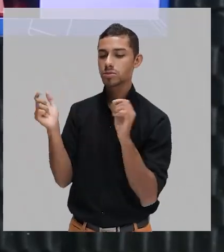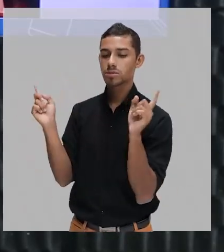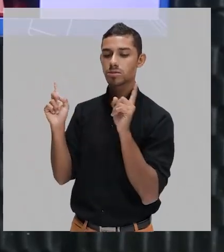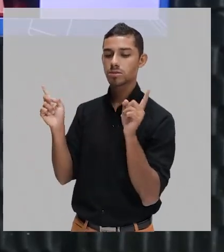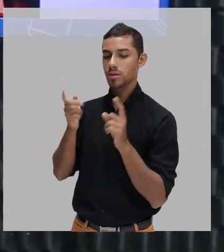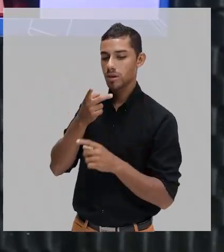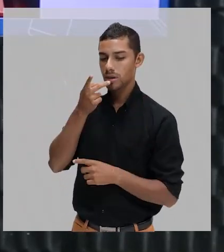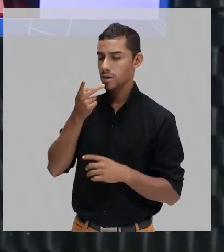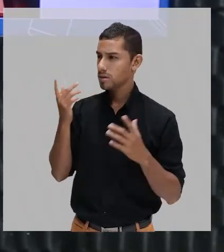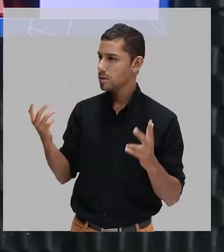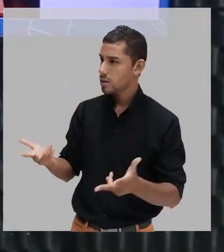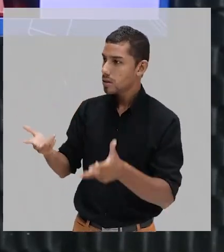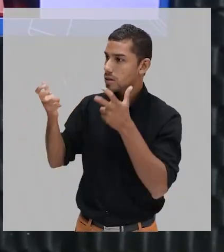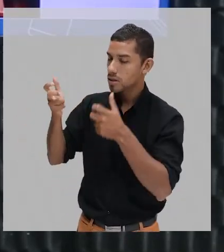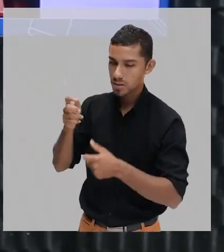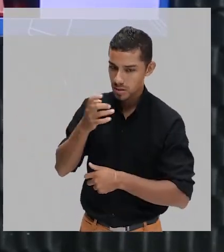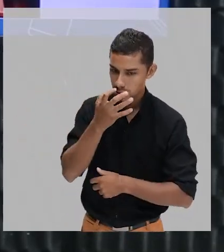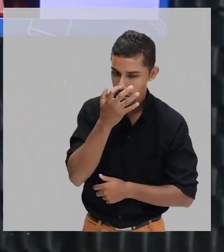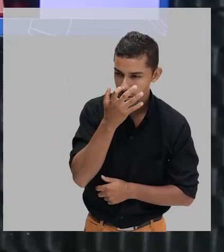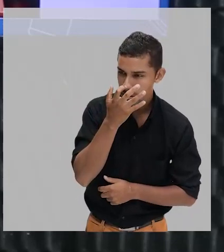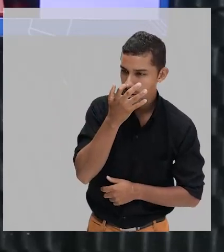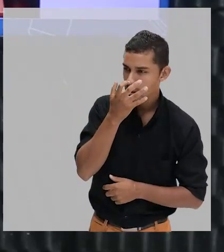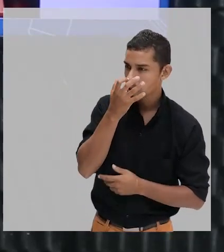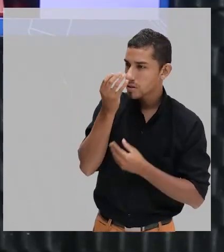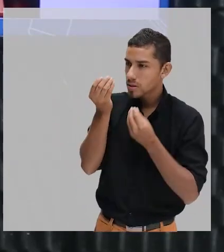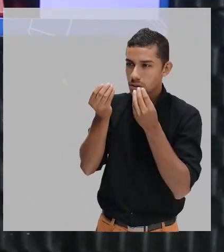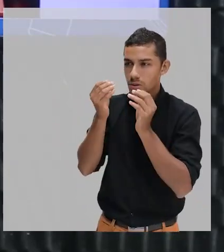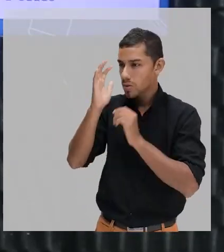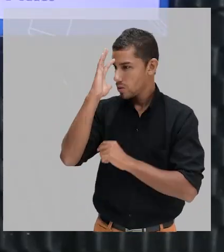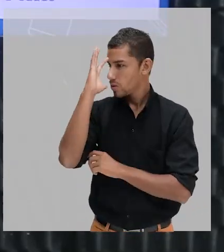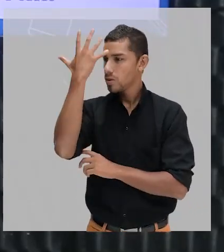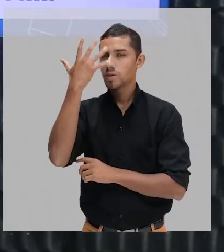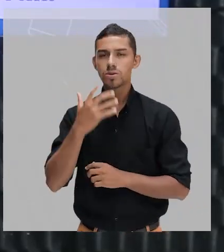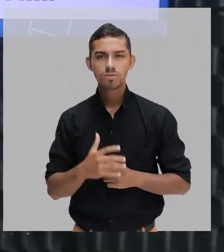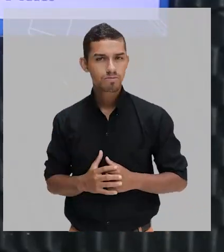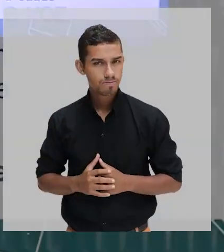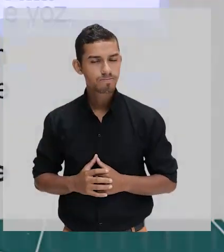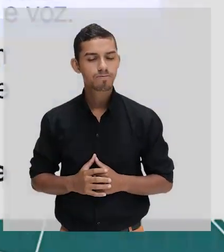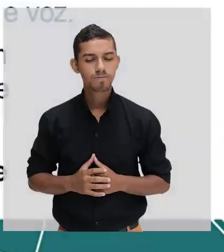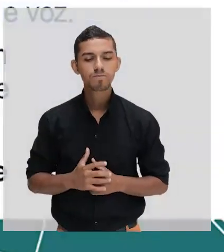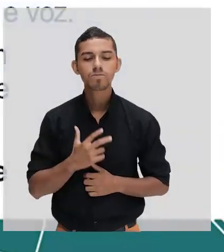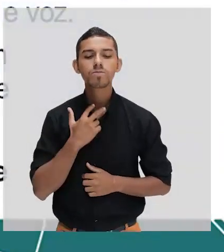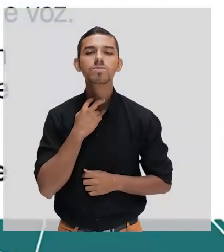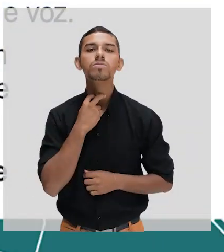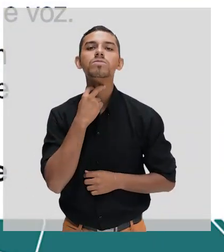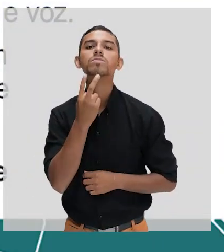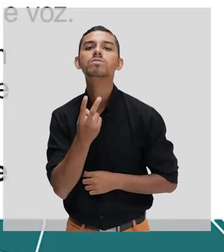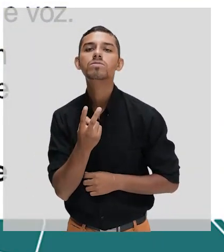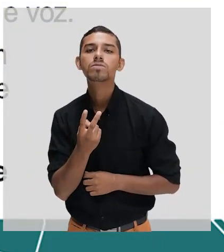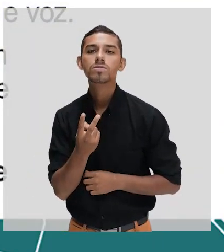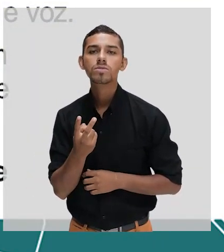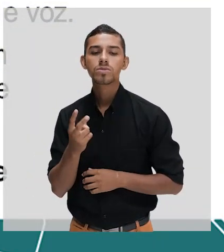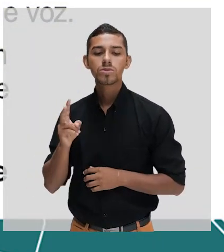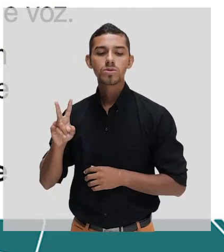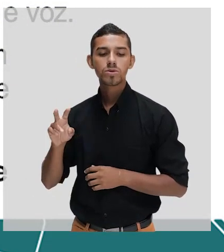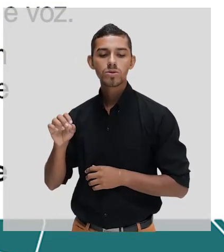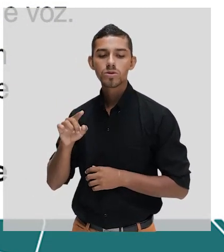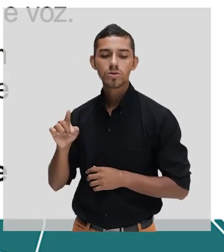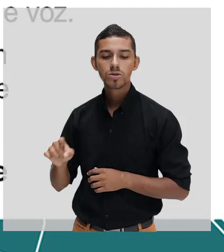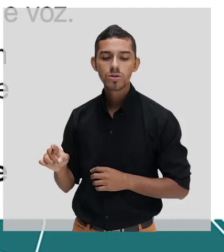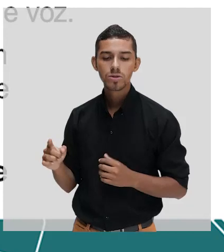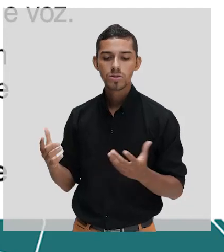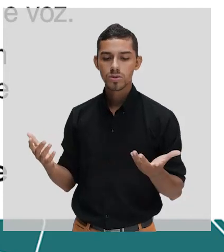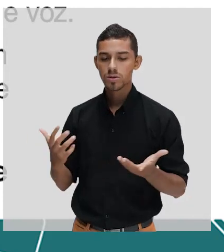gente fica nítido, a gente deixa nítido como a coisa funciona. A voz. Bom, eu brinco muito